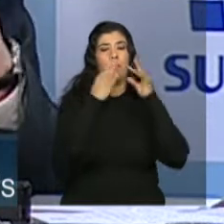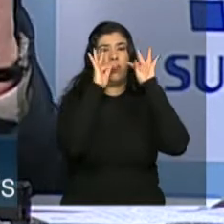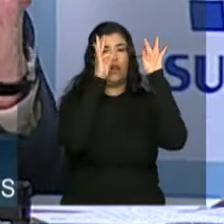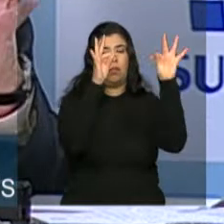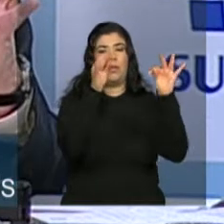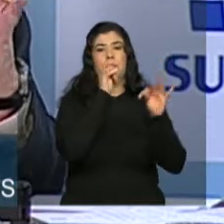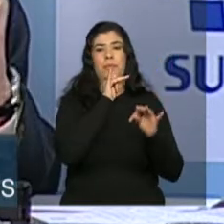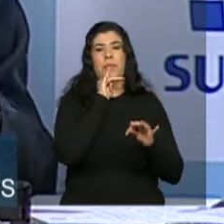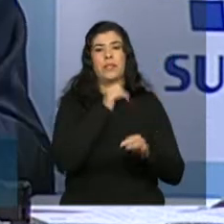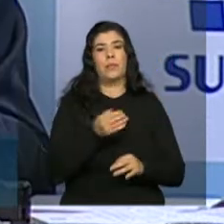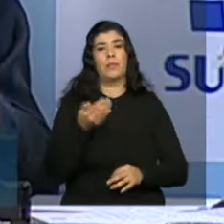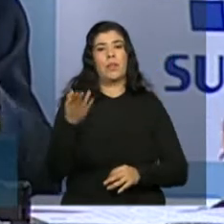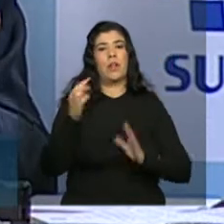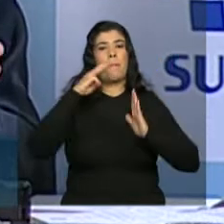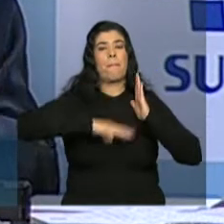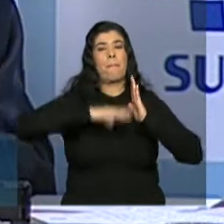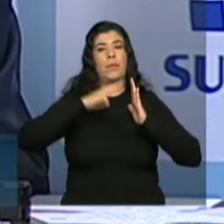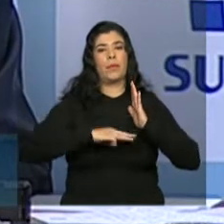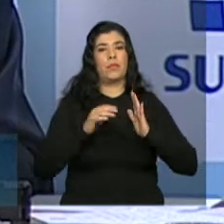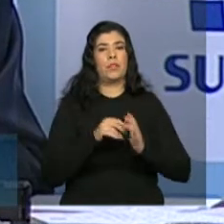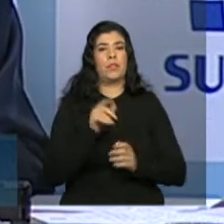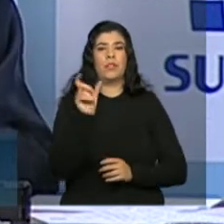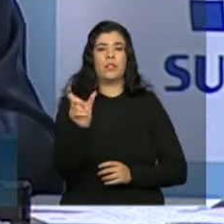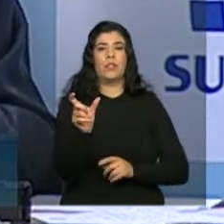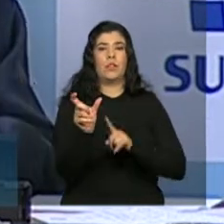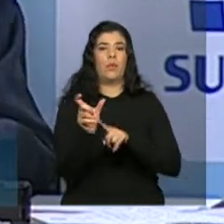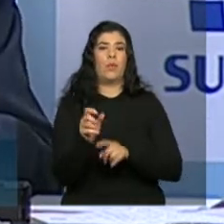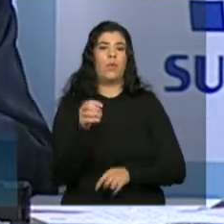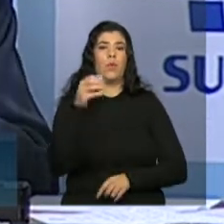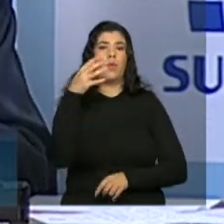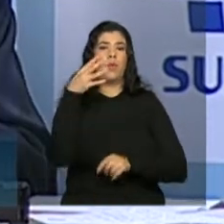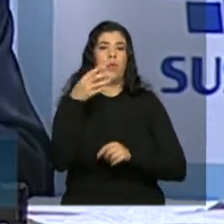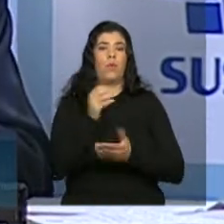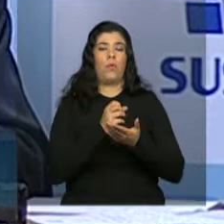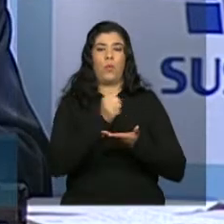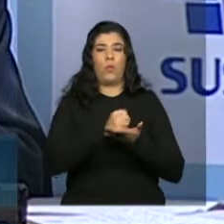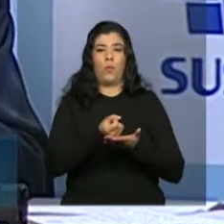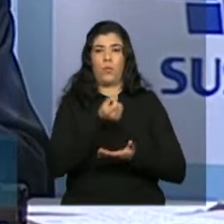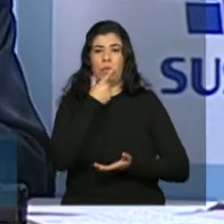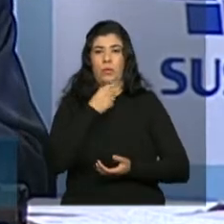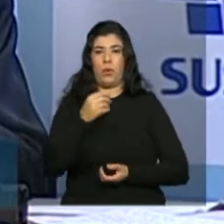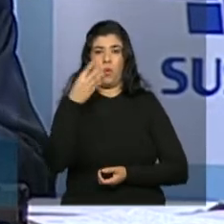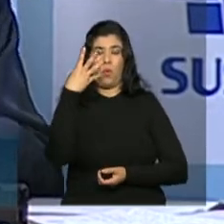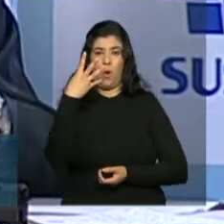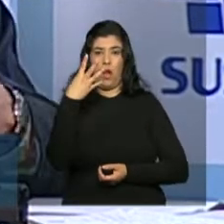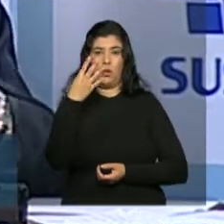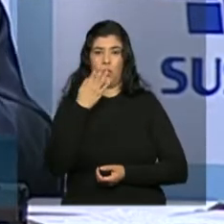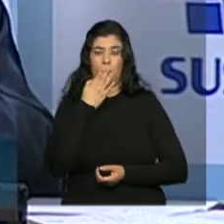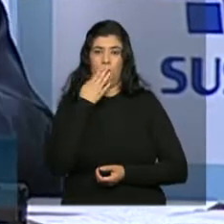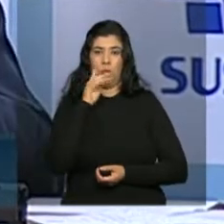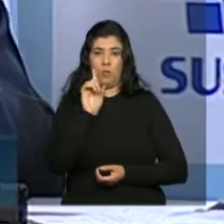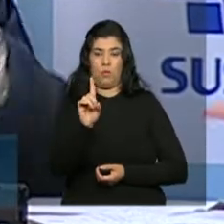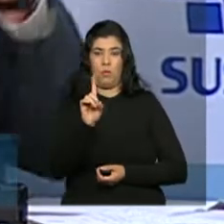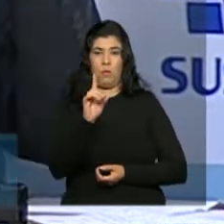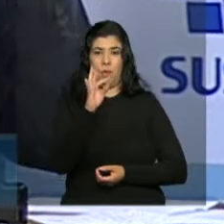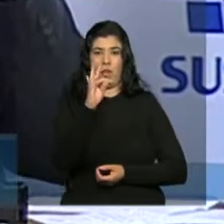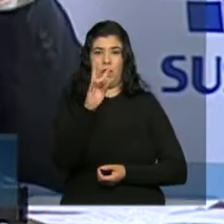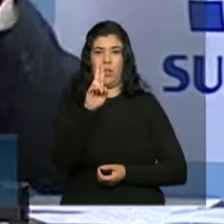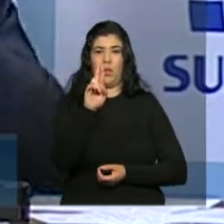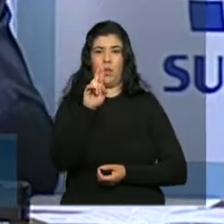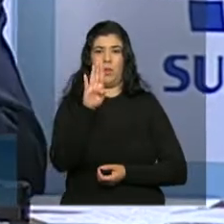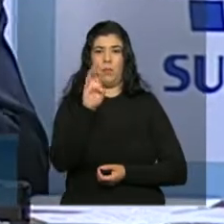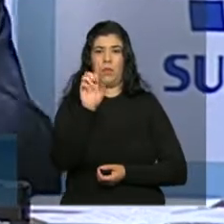perder po4 nenhum de tuberculose como o primeiro passo da transferência cool